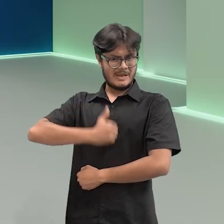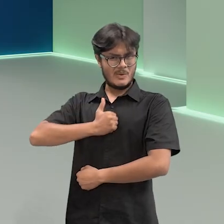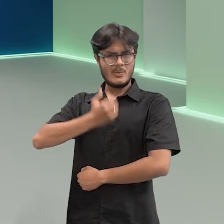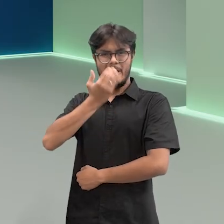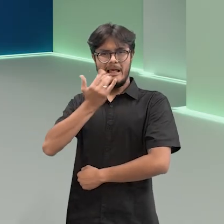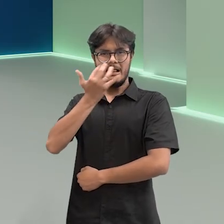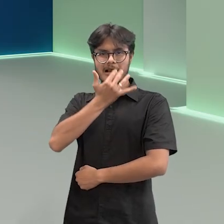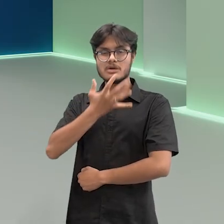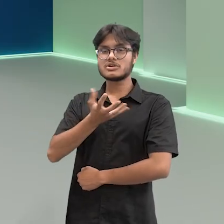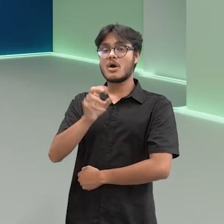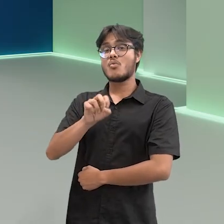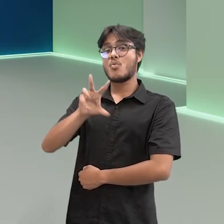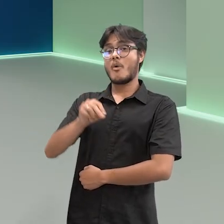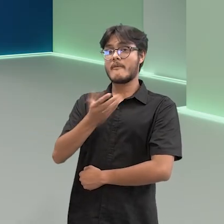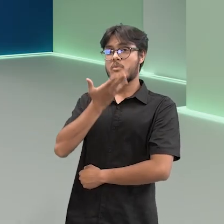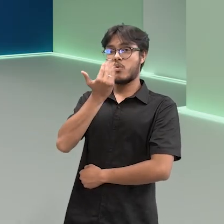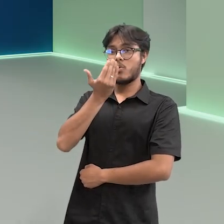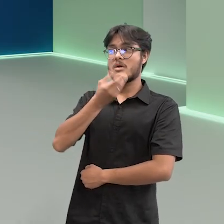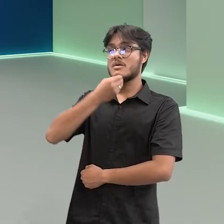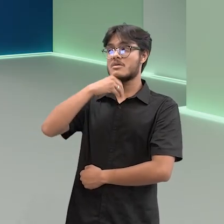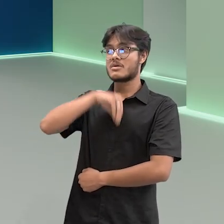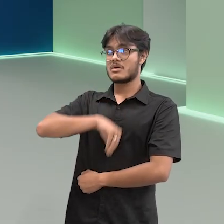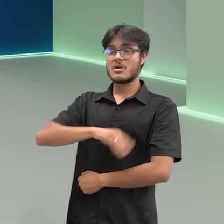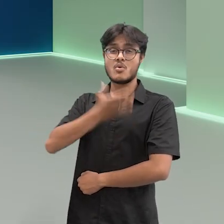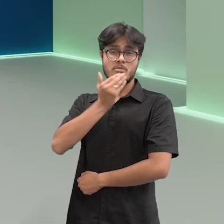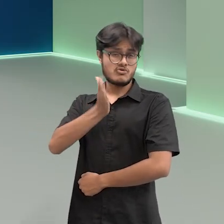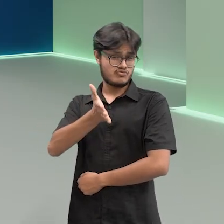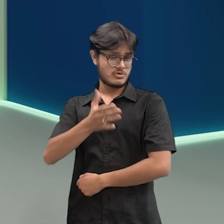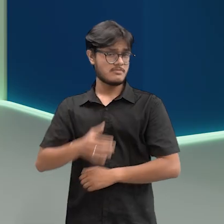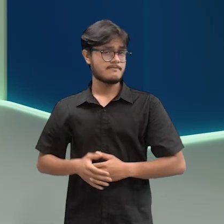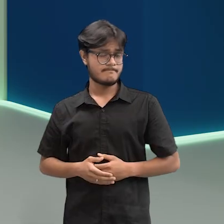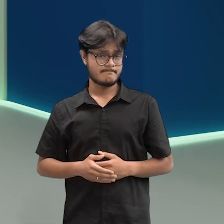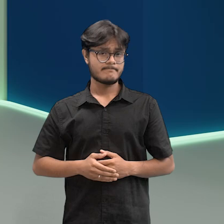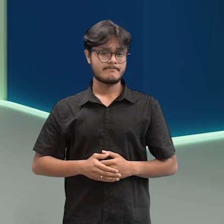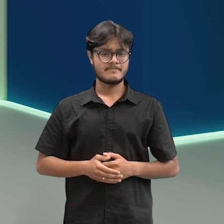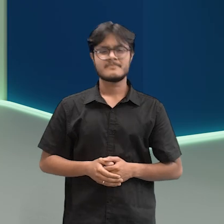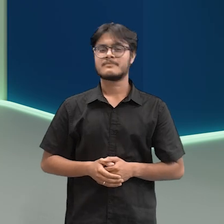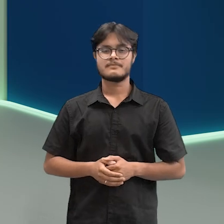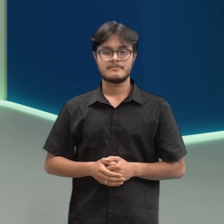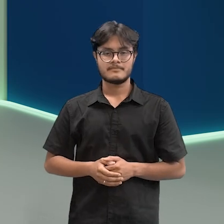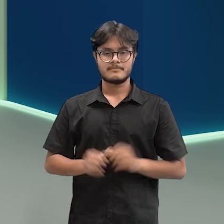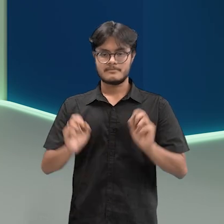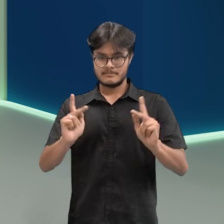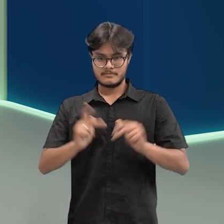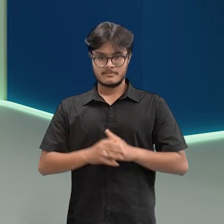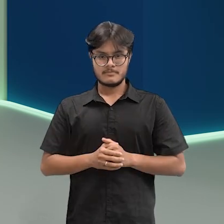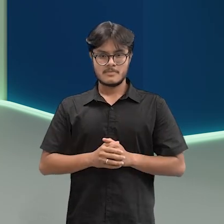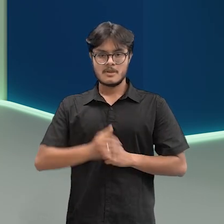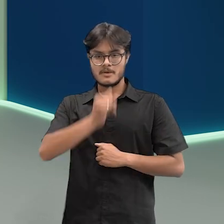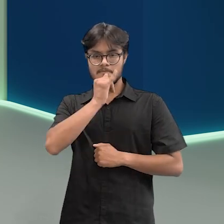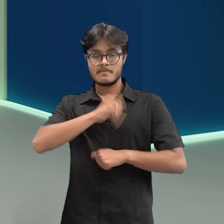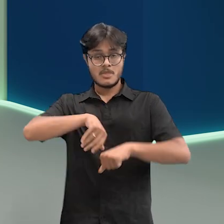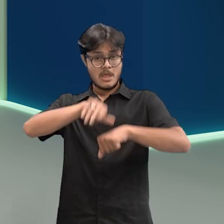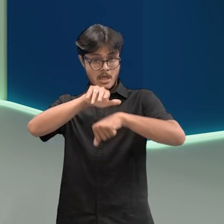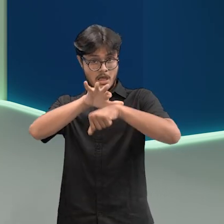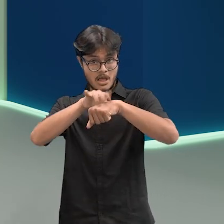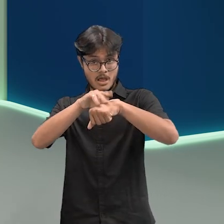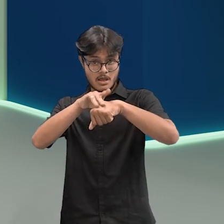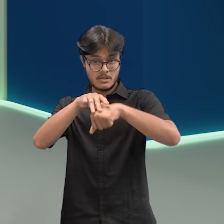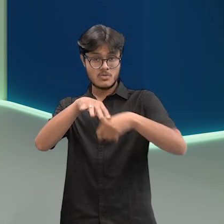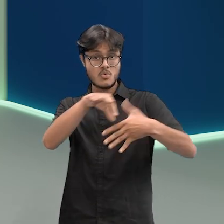meu Deus, a pessoa se autocontaminou. Exatamente. Agora, a doença que eu vou pegar comendo